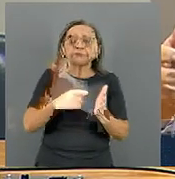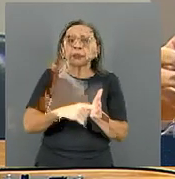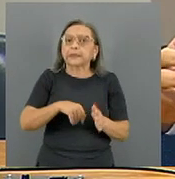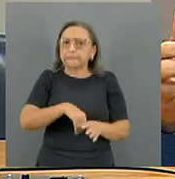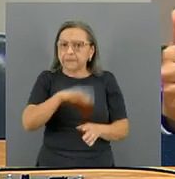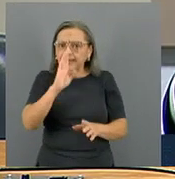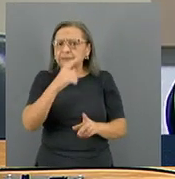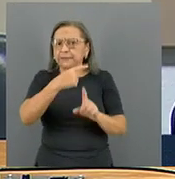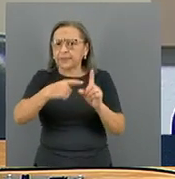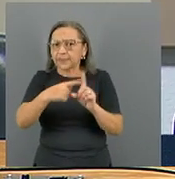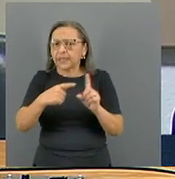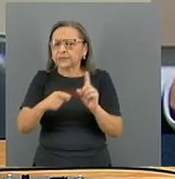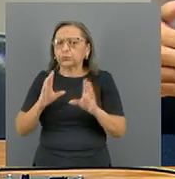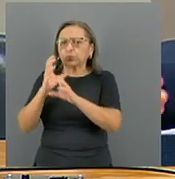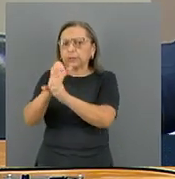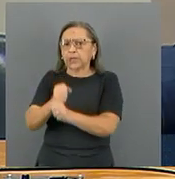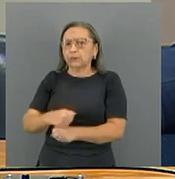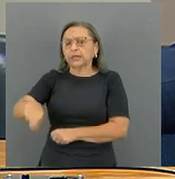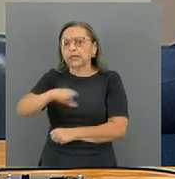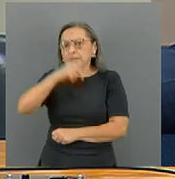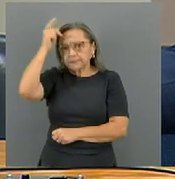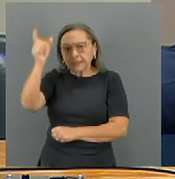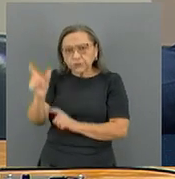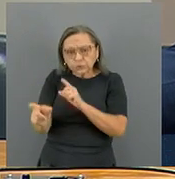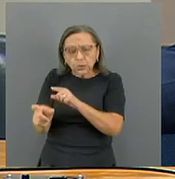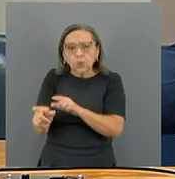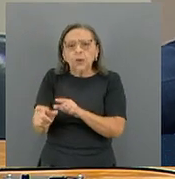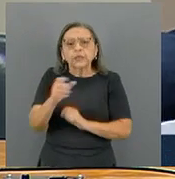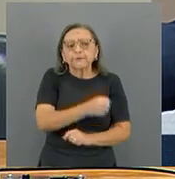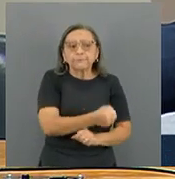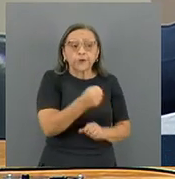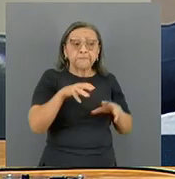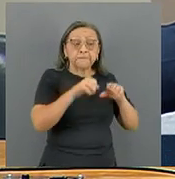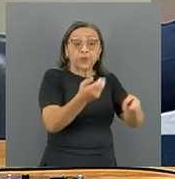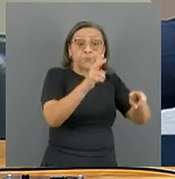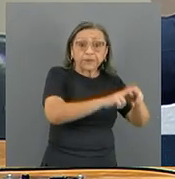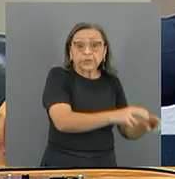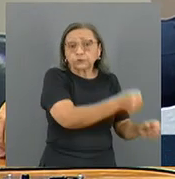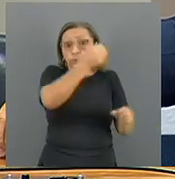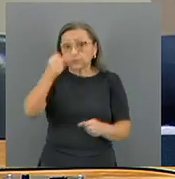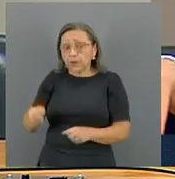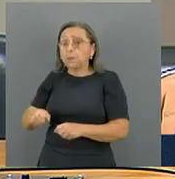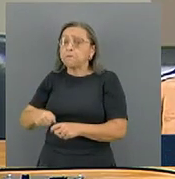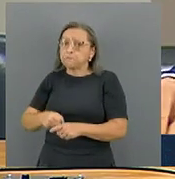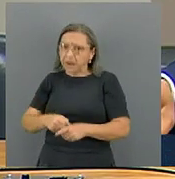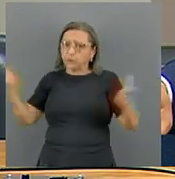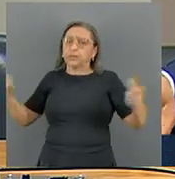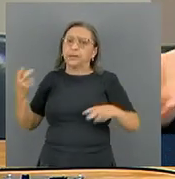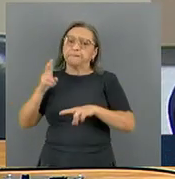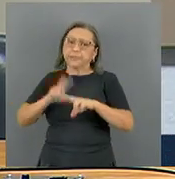da metade daqueles levados à audiência de custódia permanecerão presos.